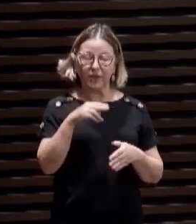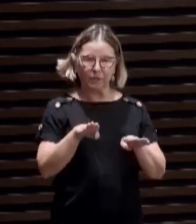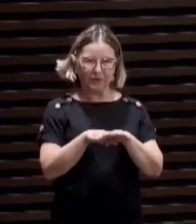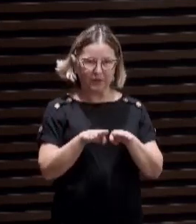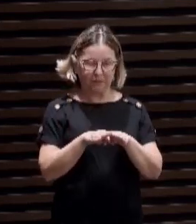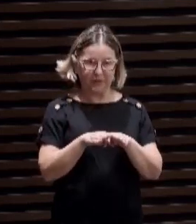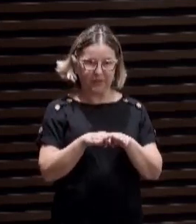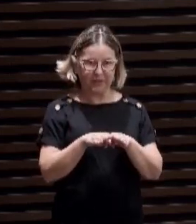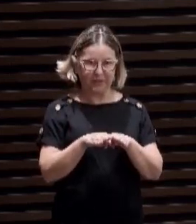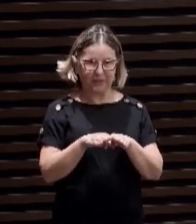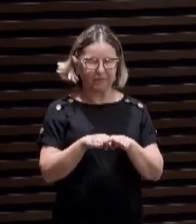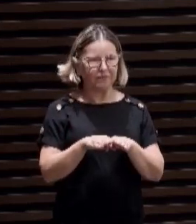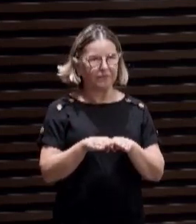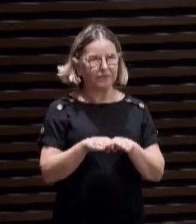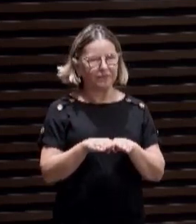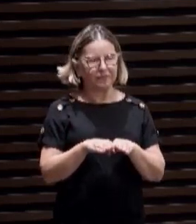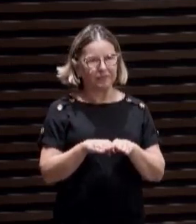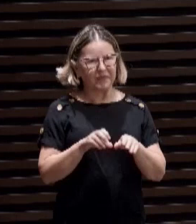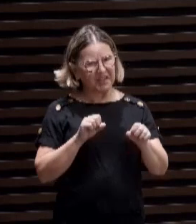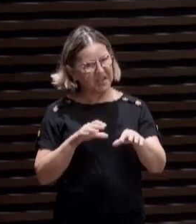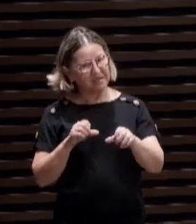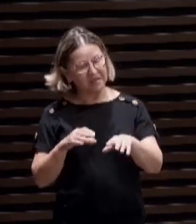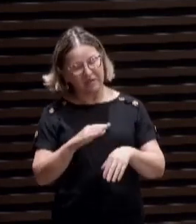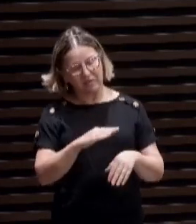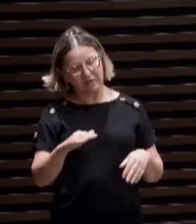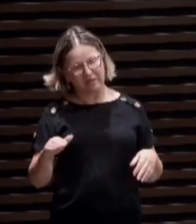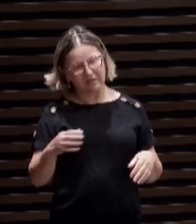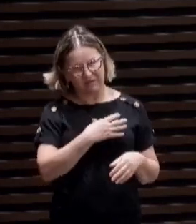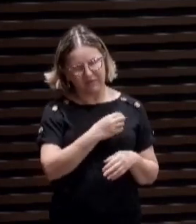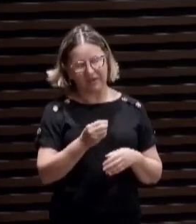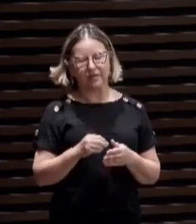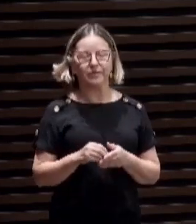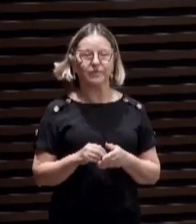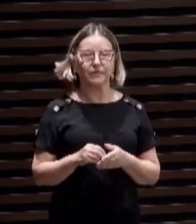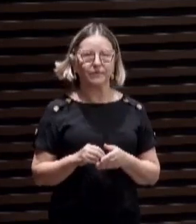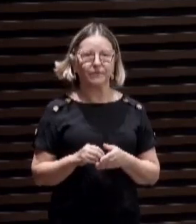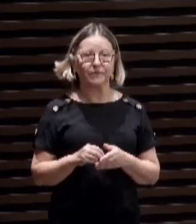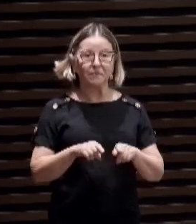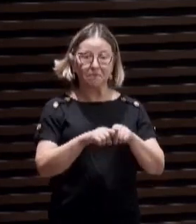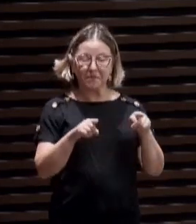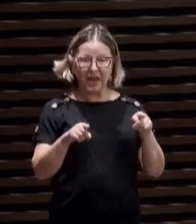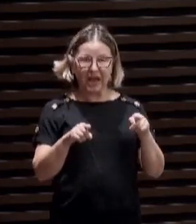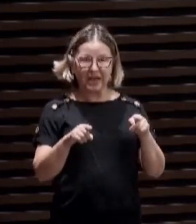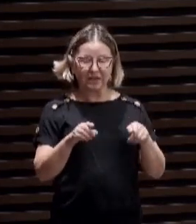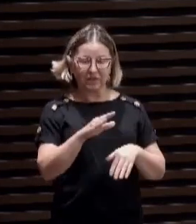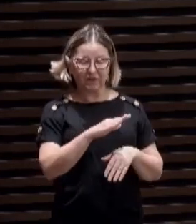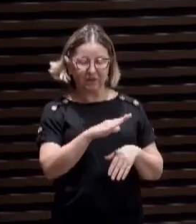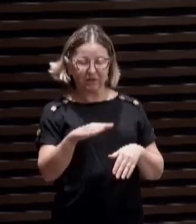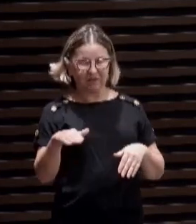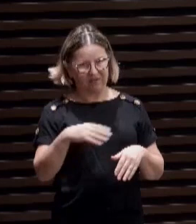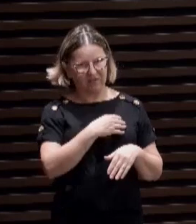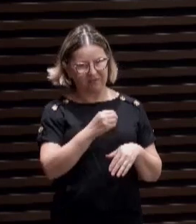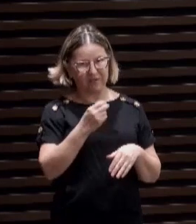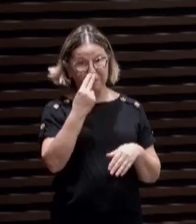nós agimos assim constantemente, os nossos filhos também, eles vendo esta ansiedade, vendo esta atitude